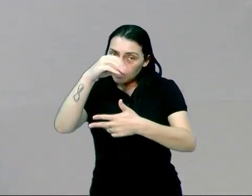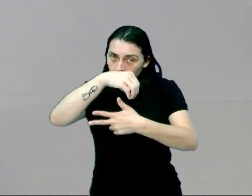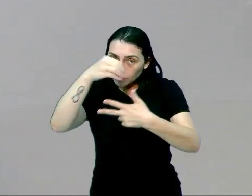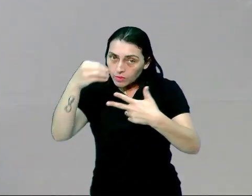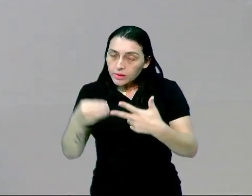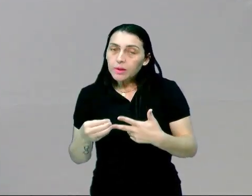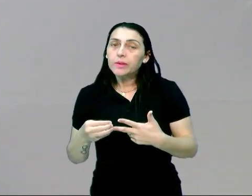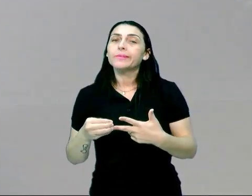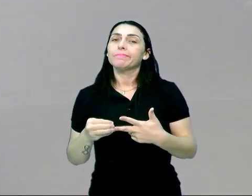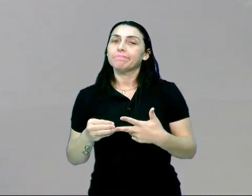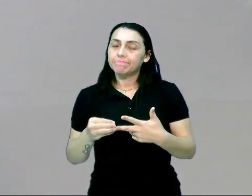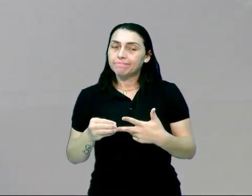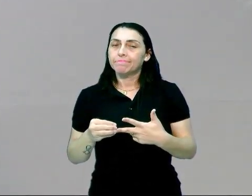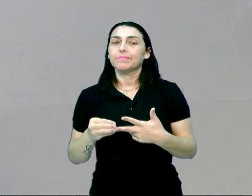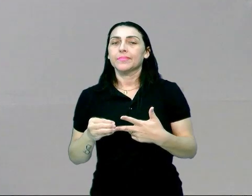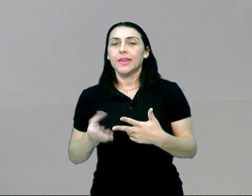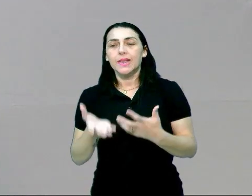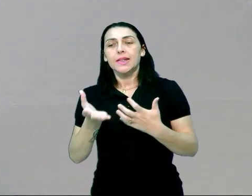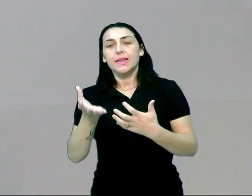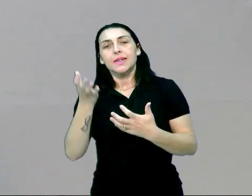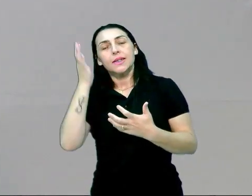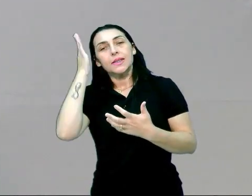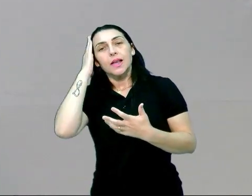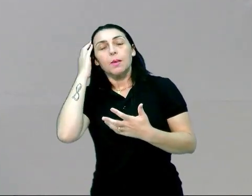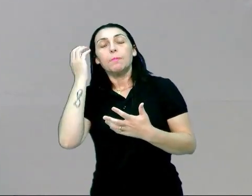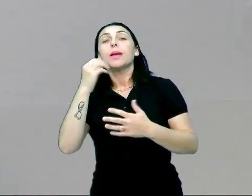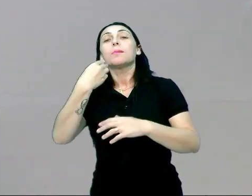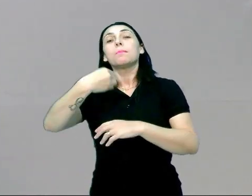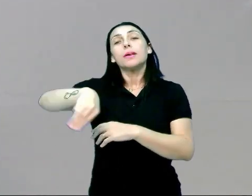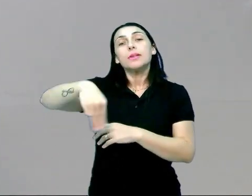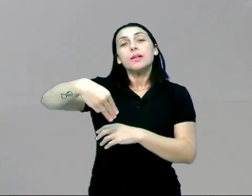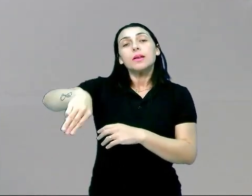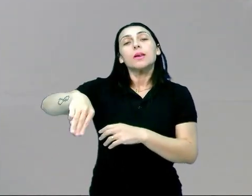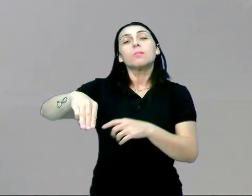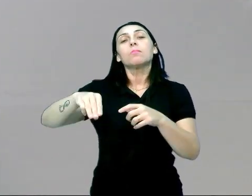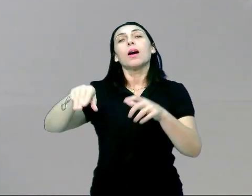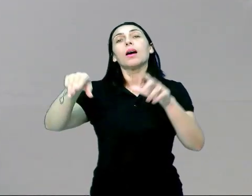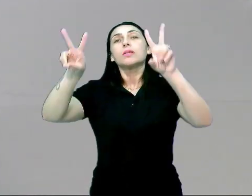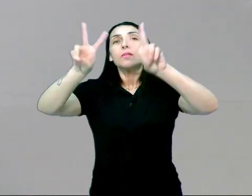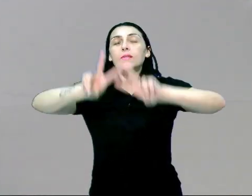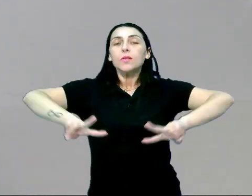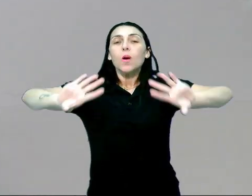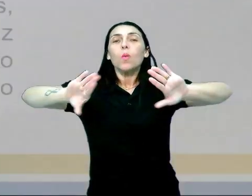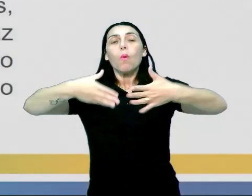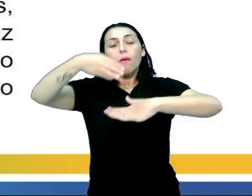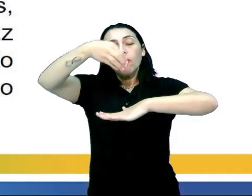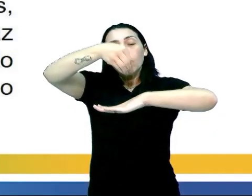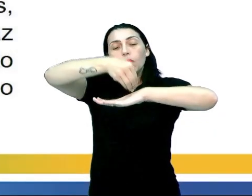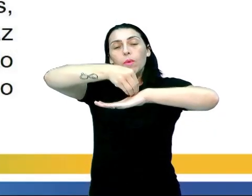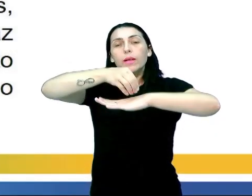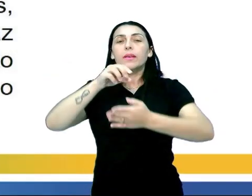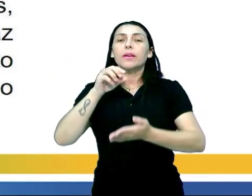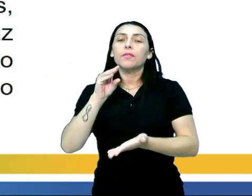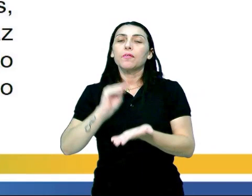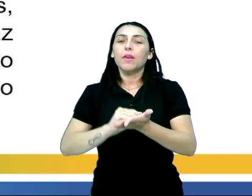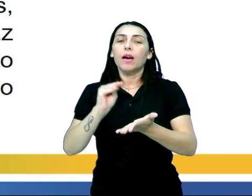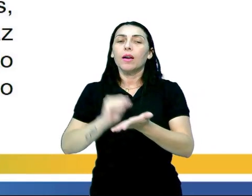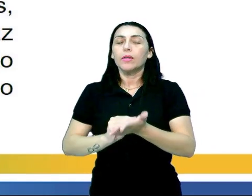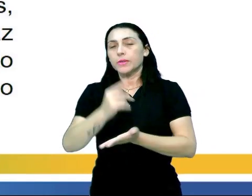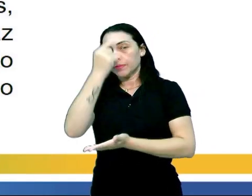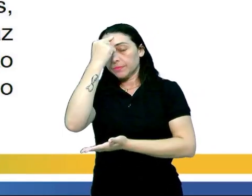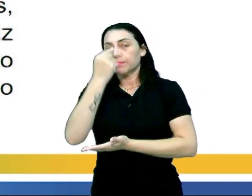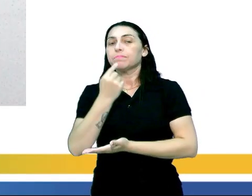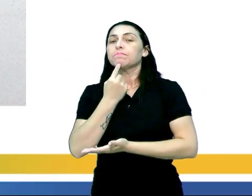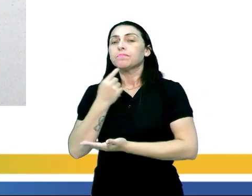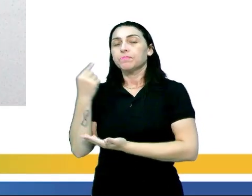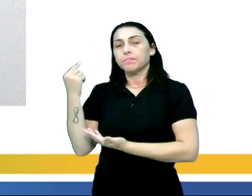cobrar a vida real. E aqui ele só quer saber o aspecto matemático, né? Espacial. Qual é o encaixe? Então vamos lá. A imagem é esse